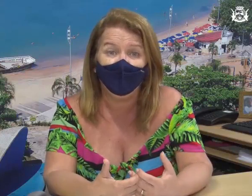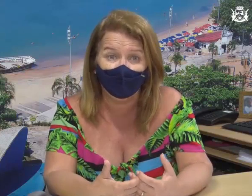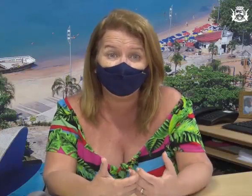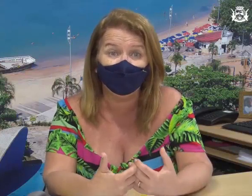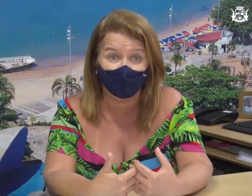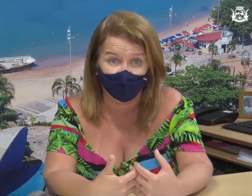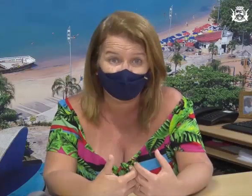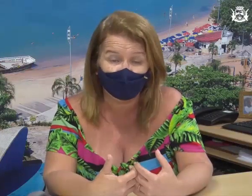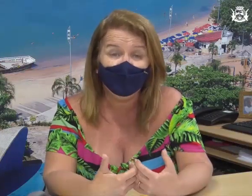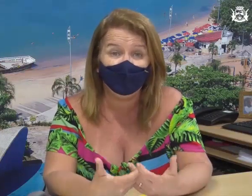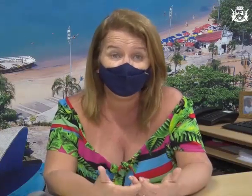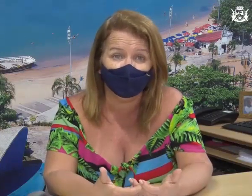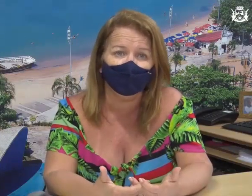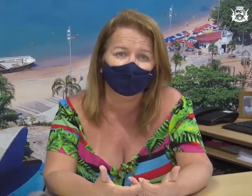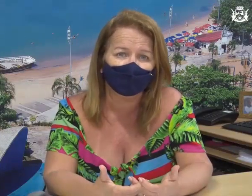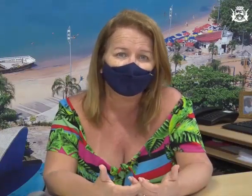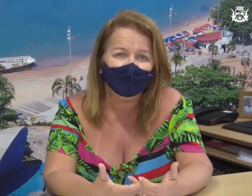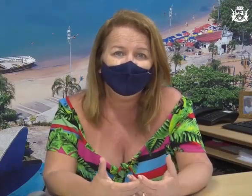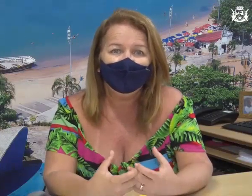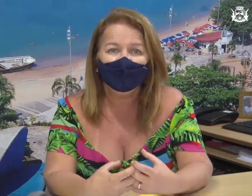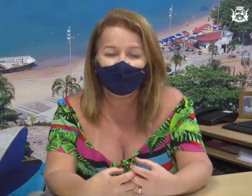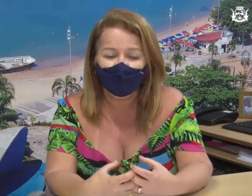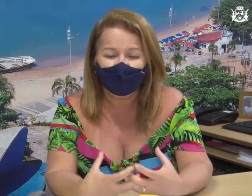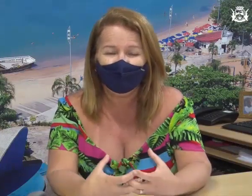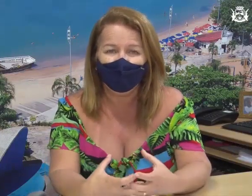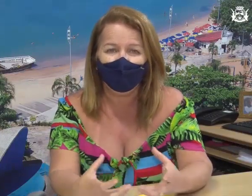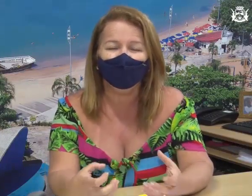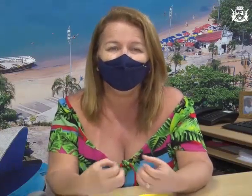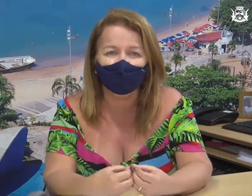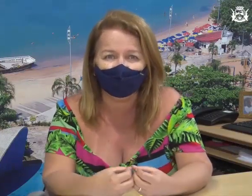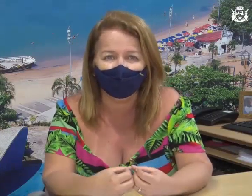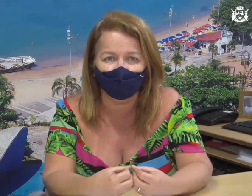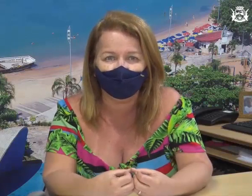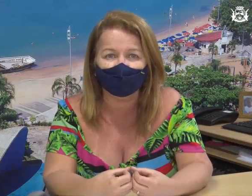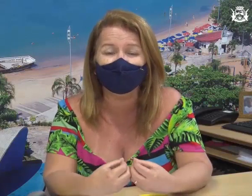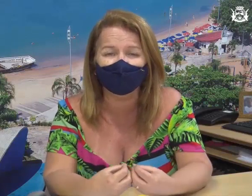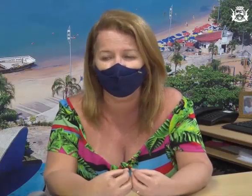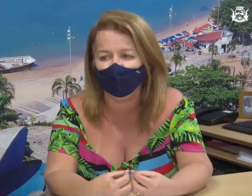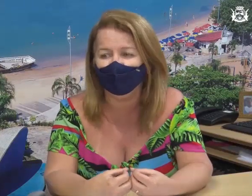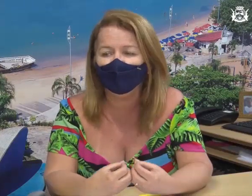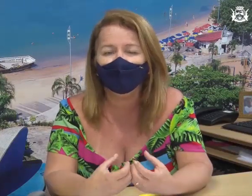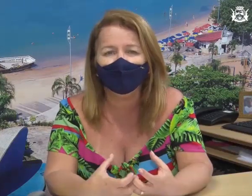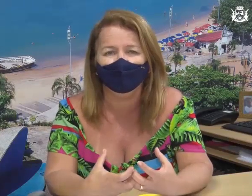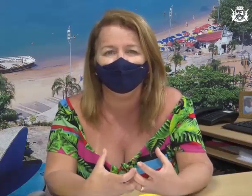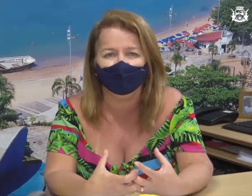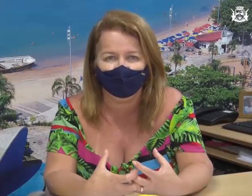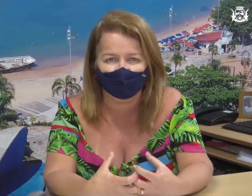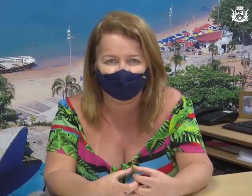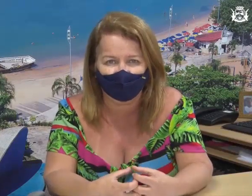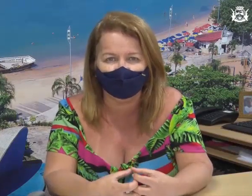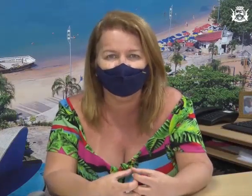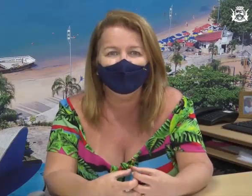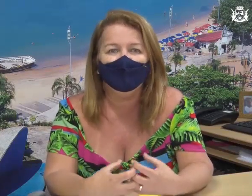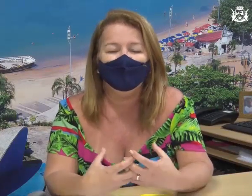responsáveis hoje por nós e pelos outros. Então, o que é importante nesse momento? Que siga tudo que está dentro